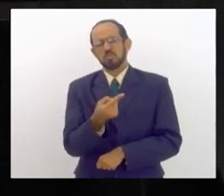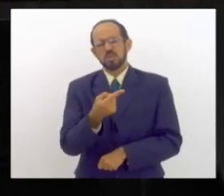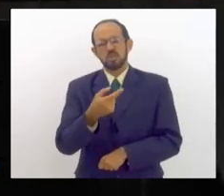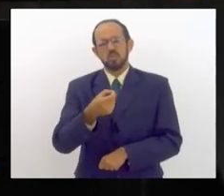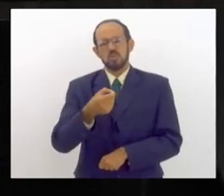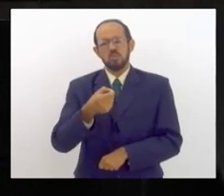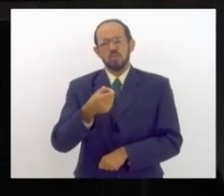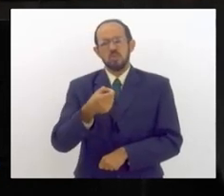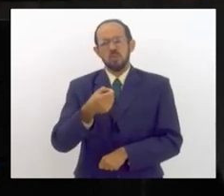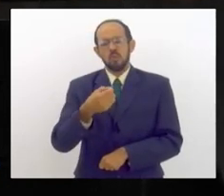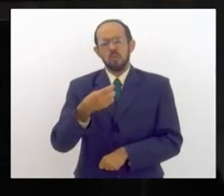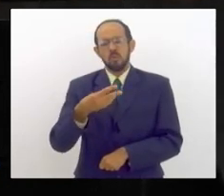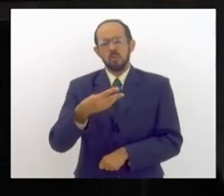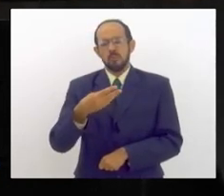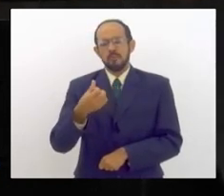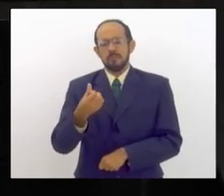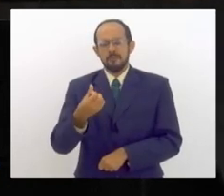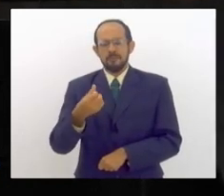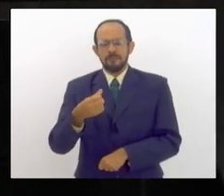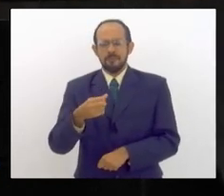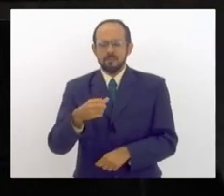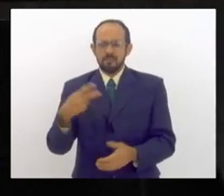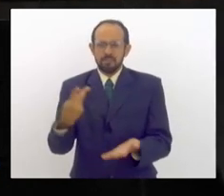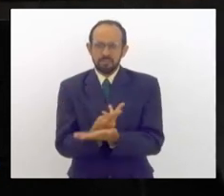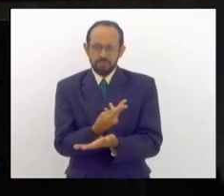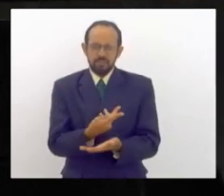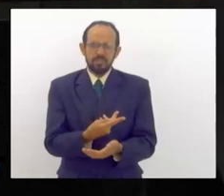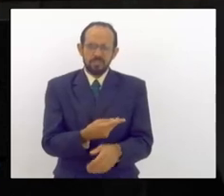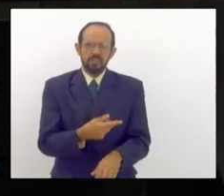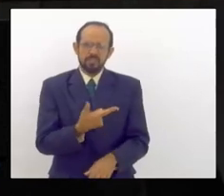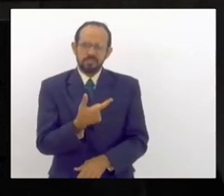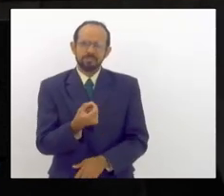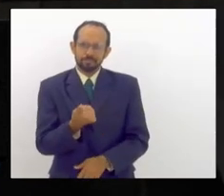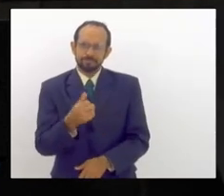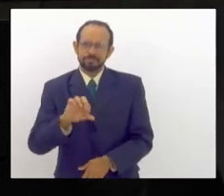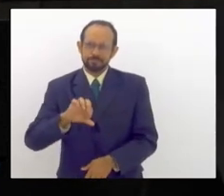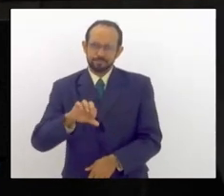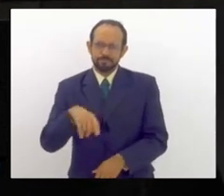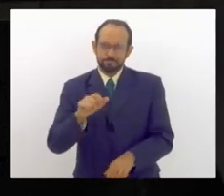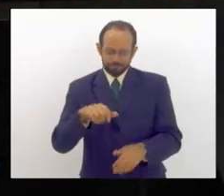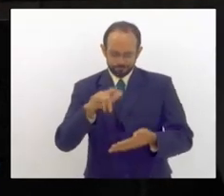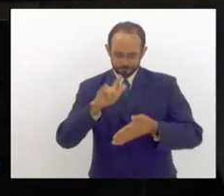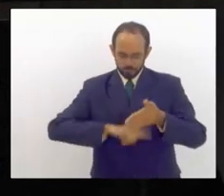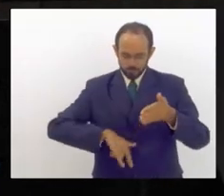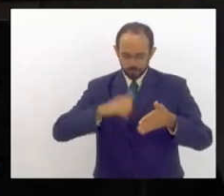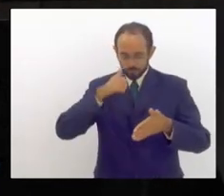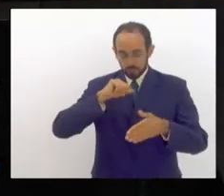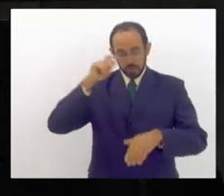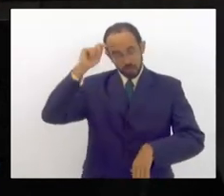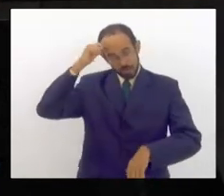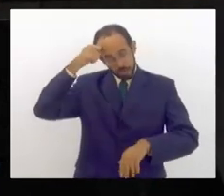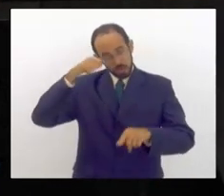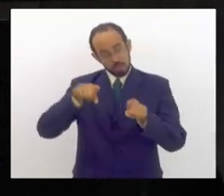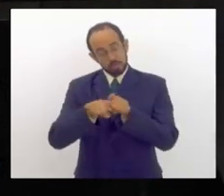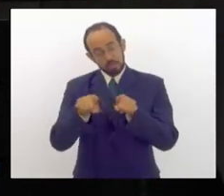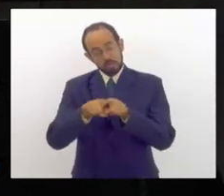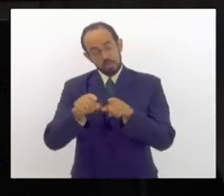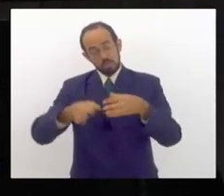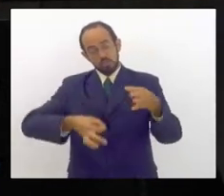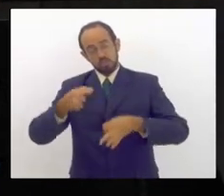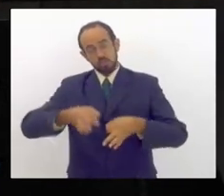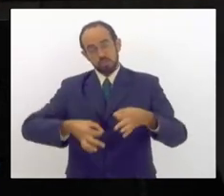4.036 casos naquele ano. Então, o dossiê Mulher Negra também e Justiça